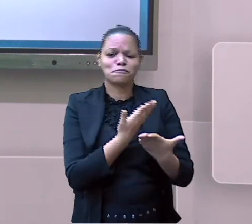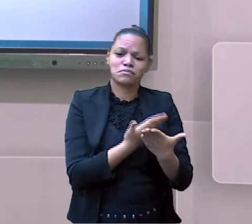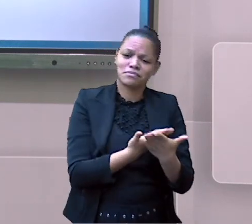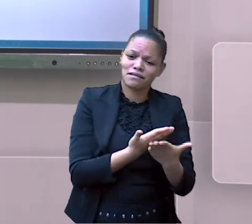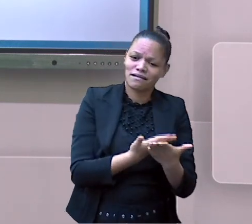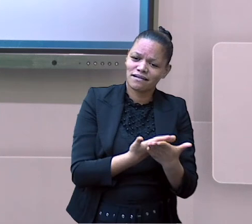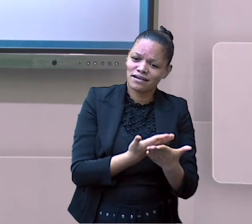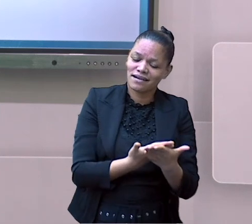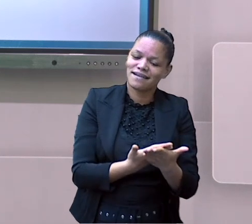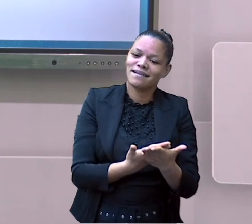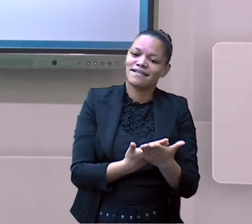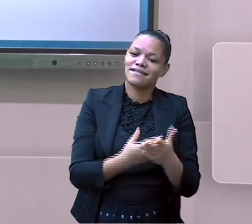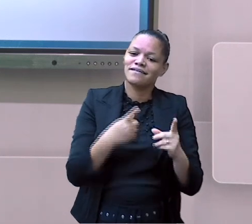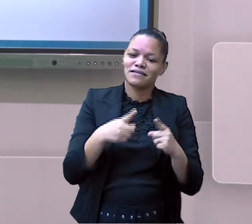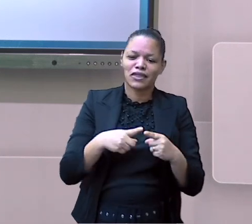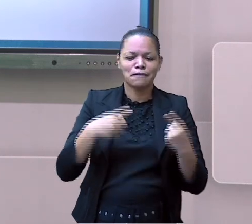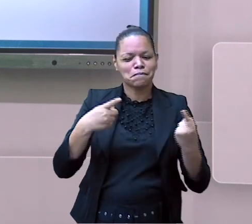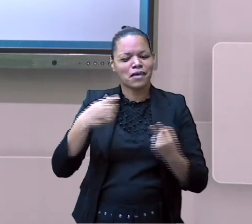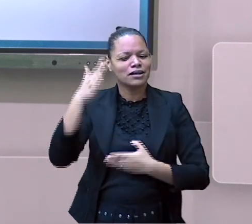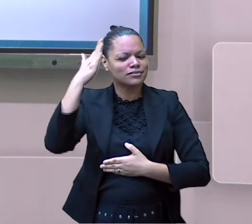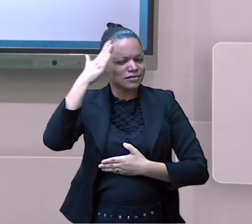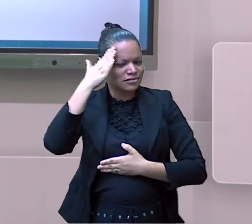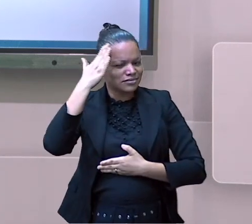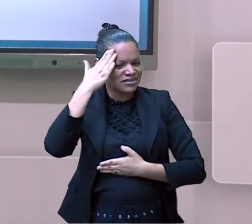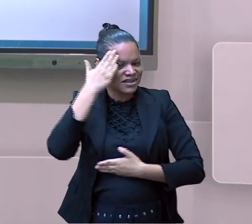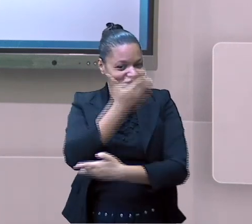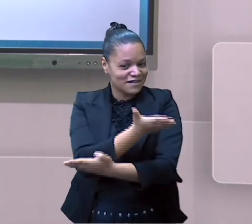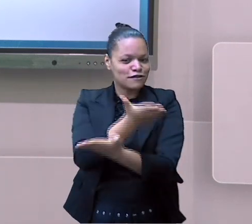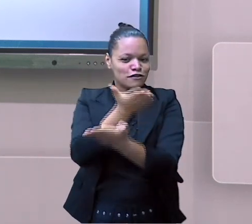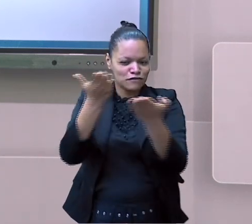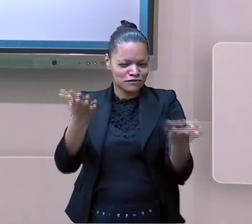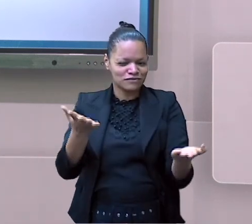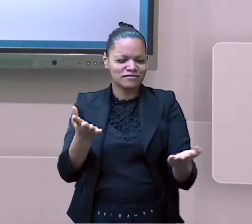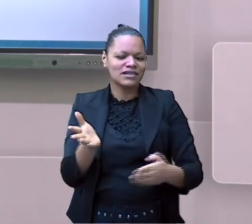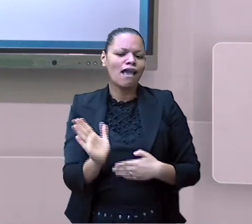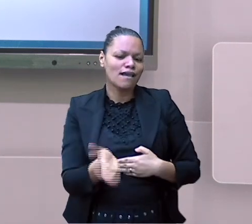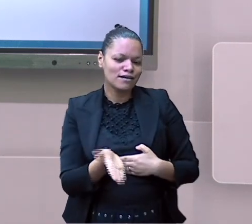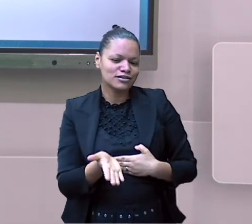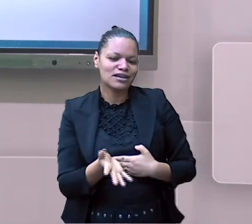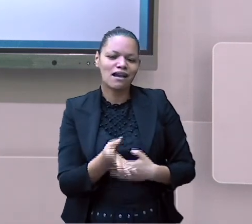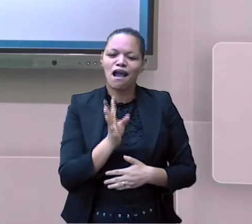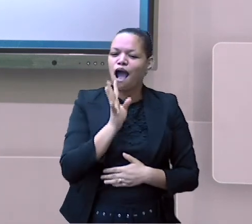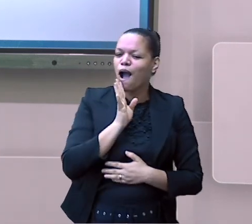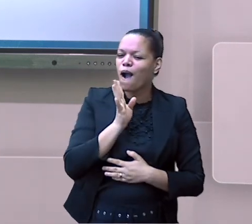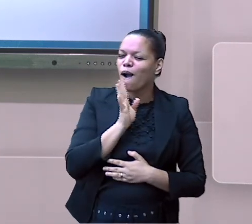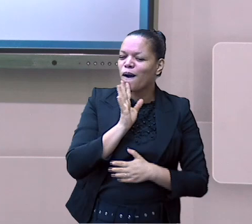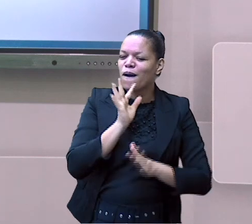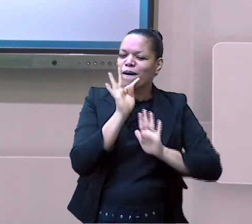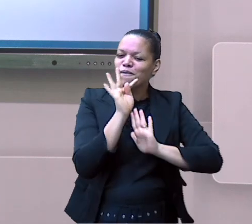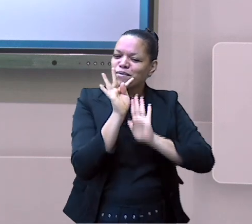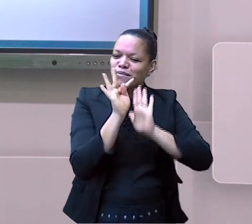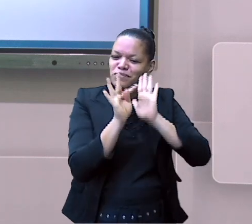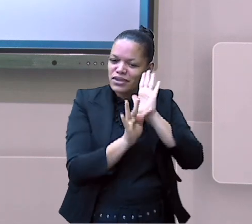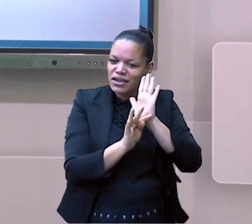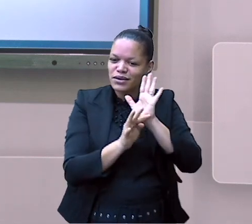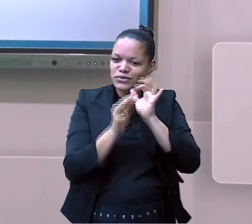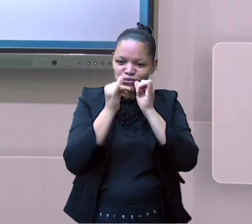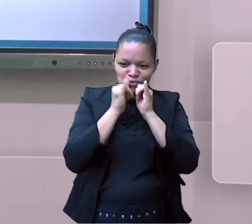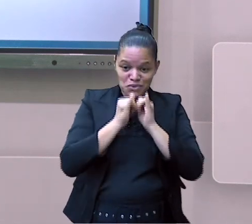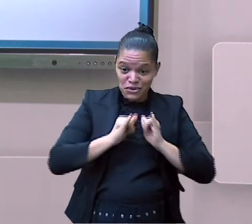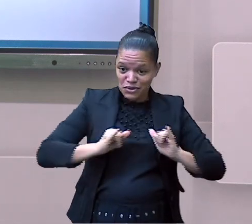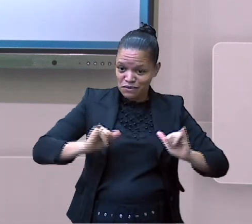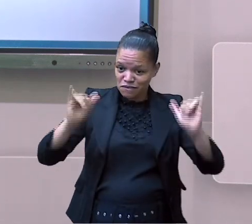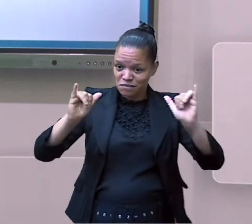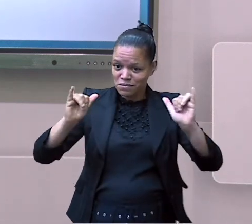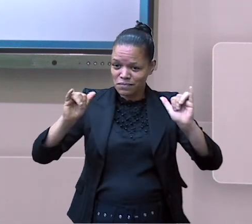que você já tem esse conhecimento de texto informativo e que já tem elaborado muitos